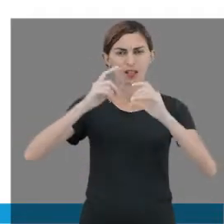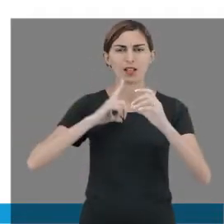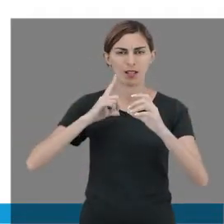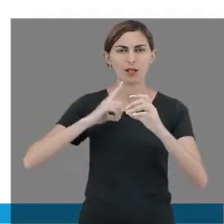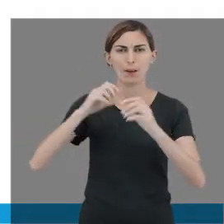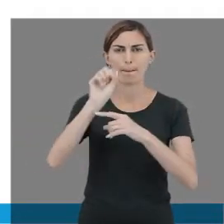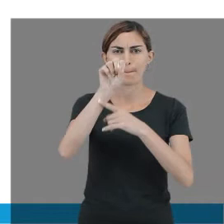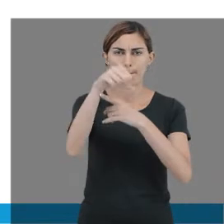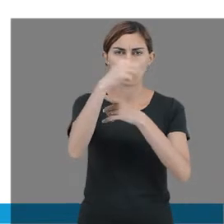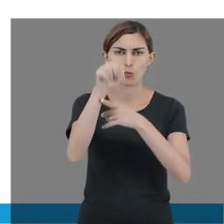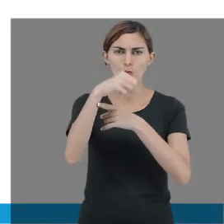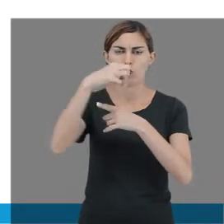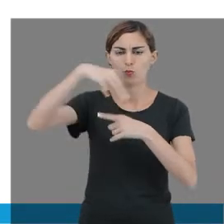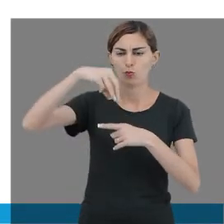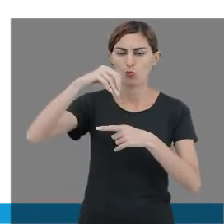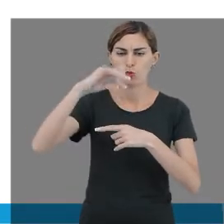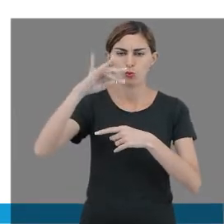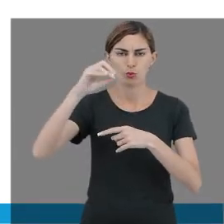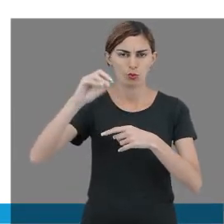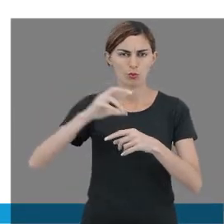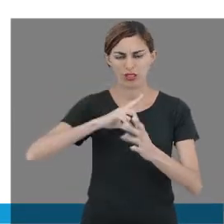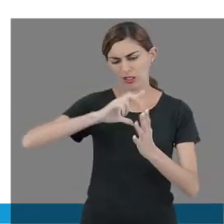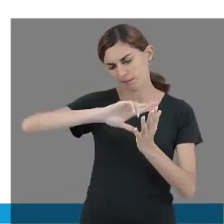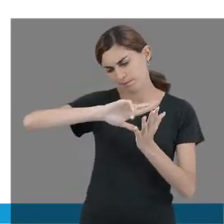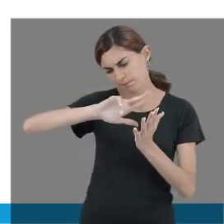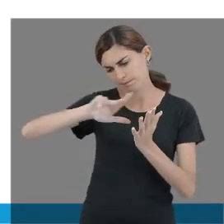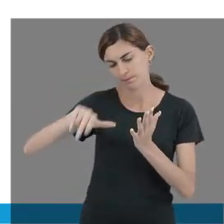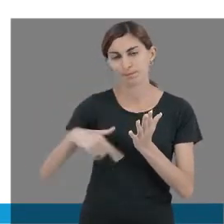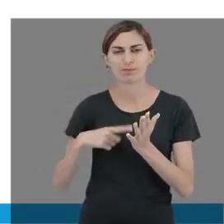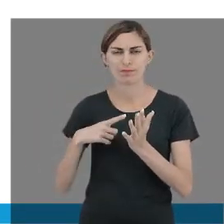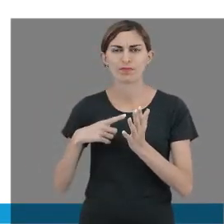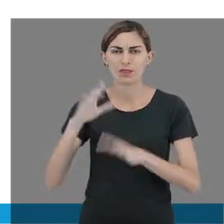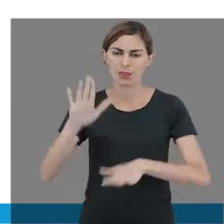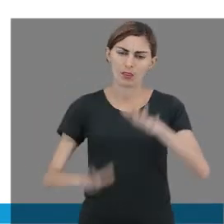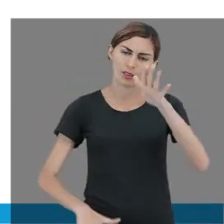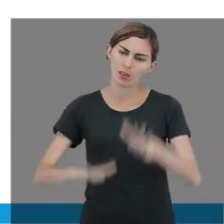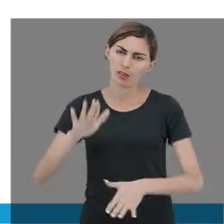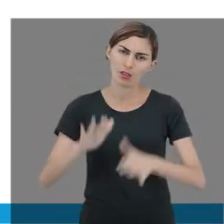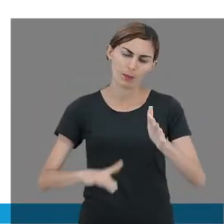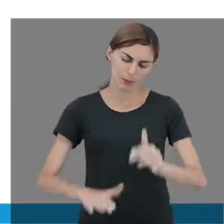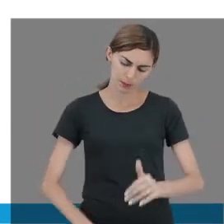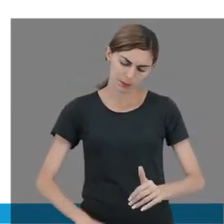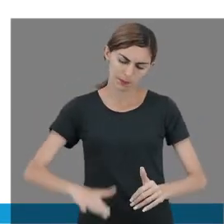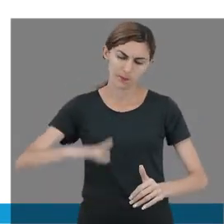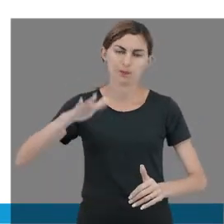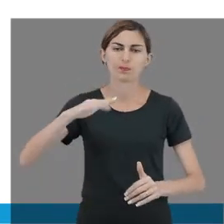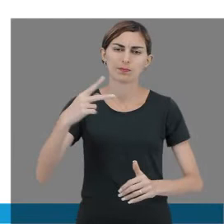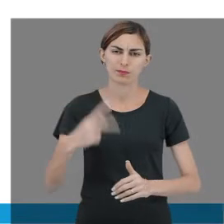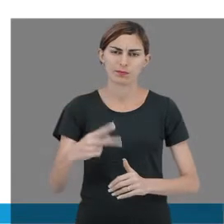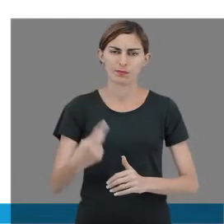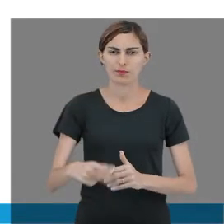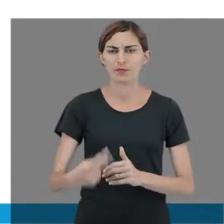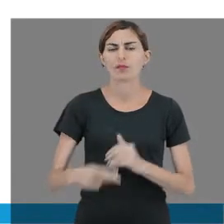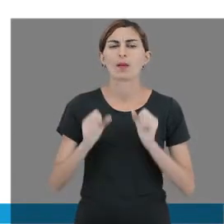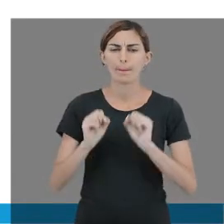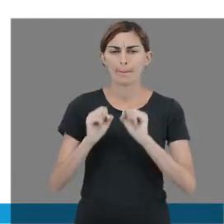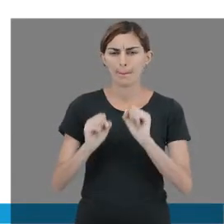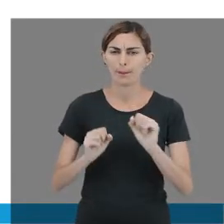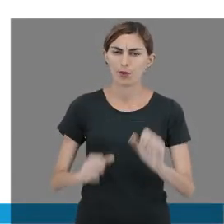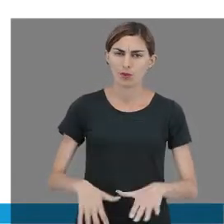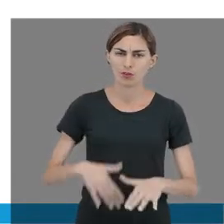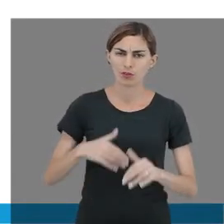motor. Então, os sintomas eles vão depender da maturação, o aparecimento vai depender da maturação, e eles podem melhorar,